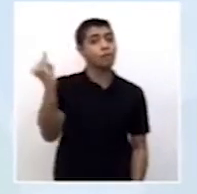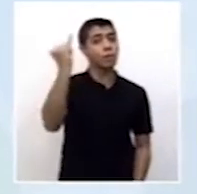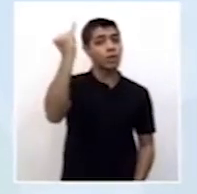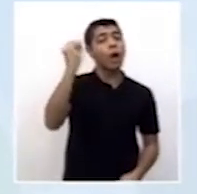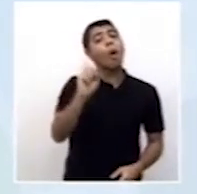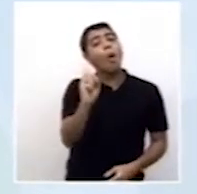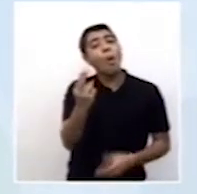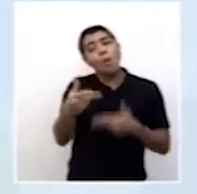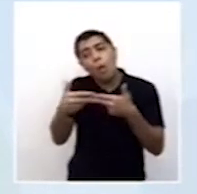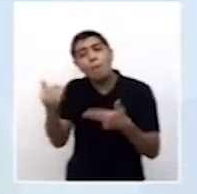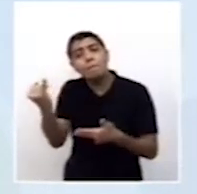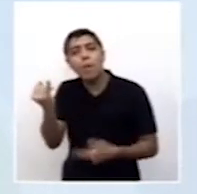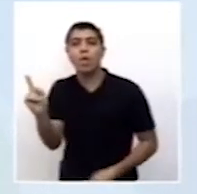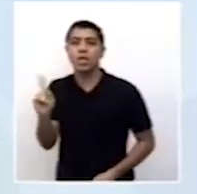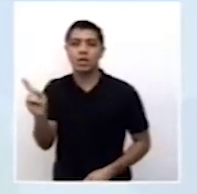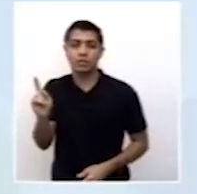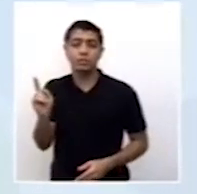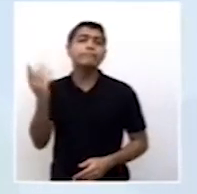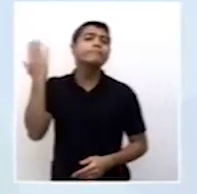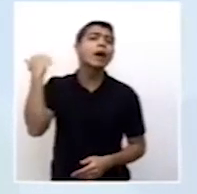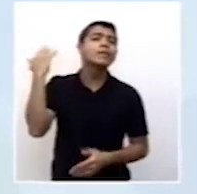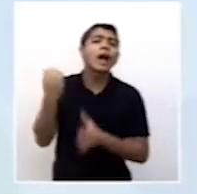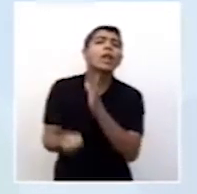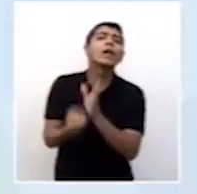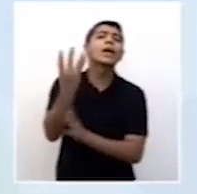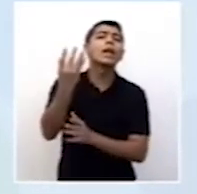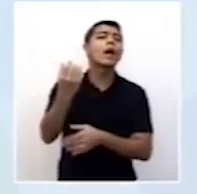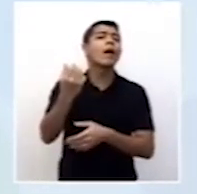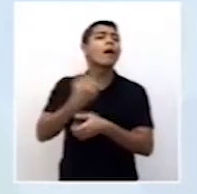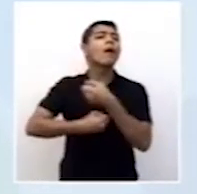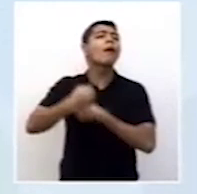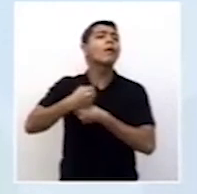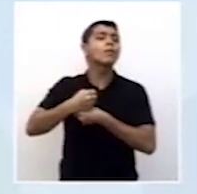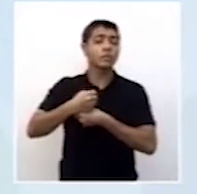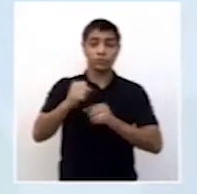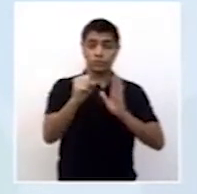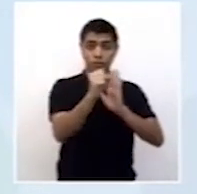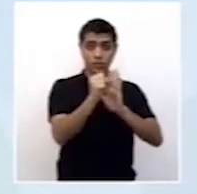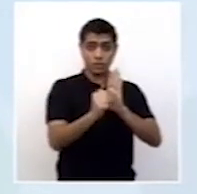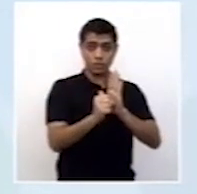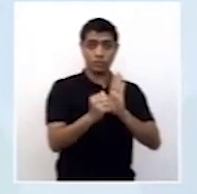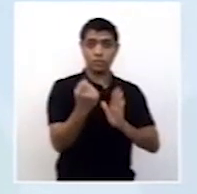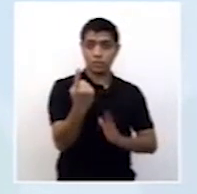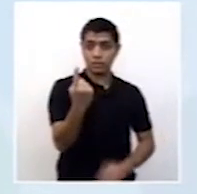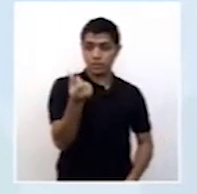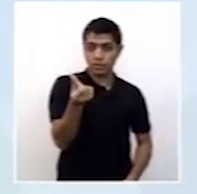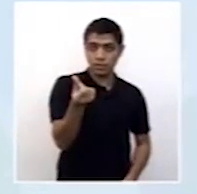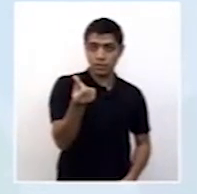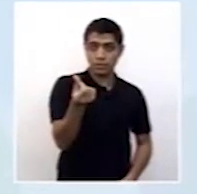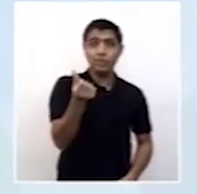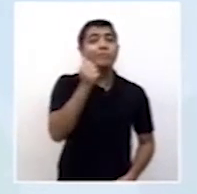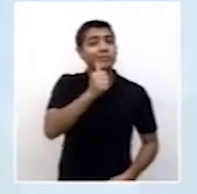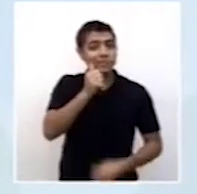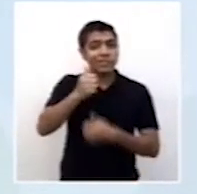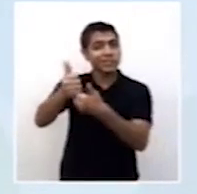as meninas acertaram, hein? É que a crônica começou a tomar uma perspectiva individual ou